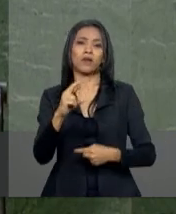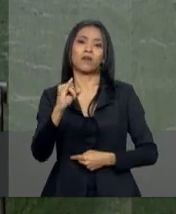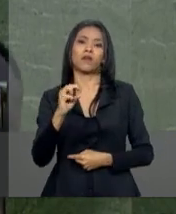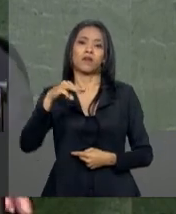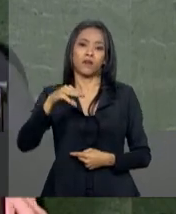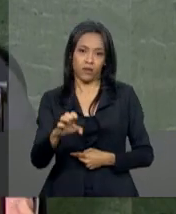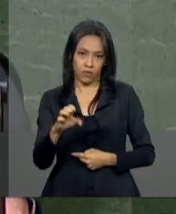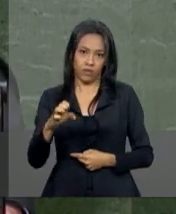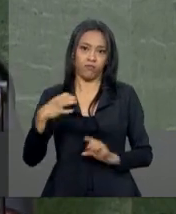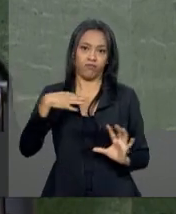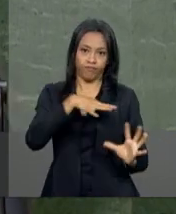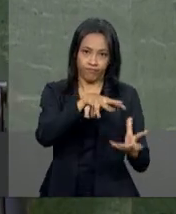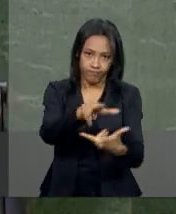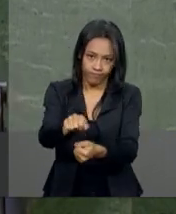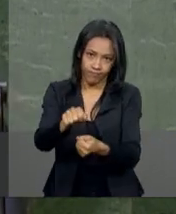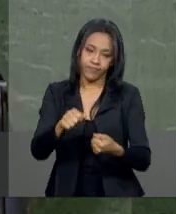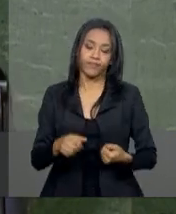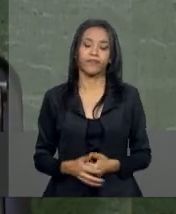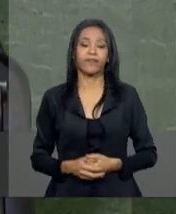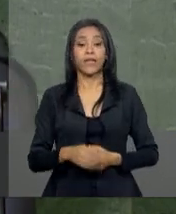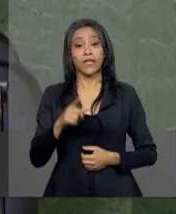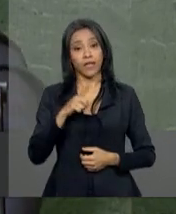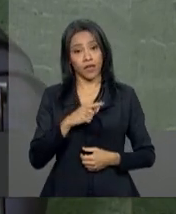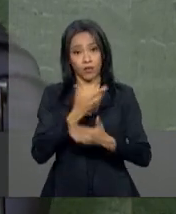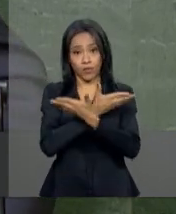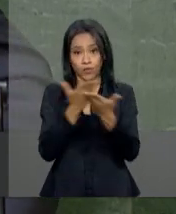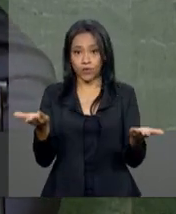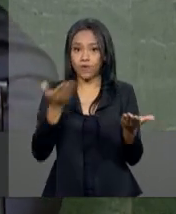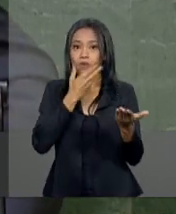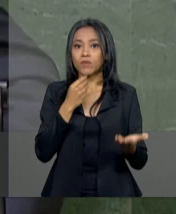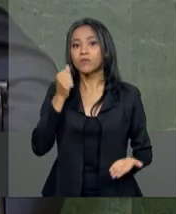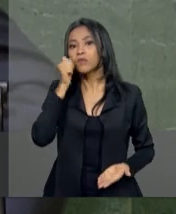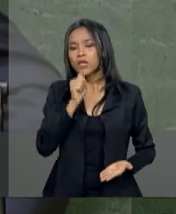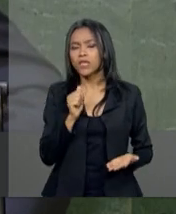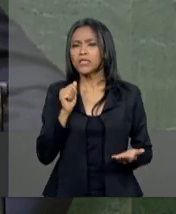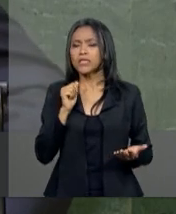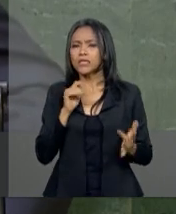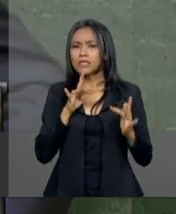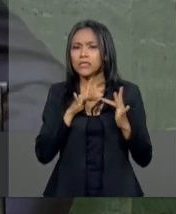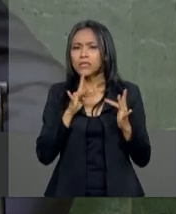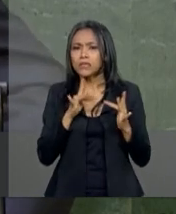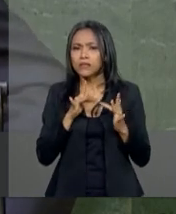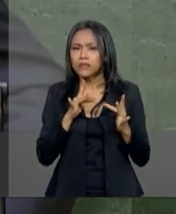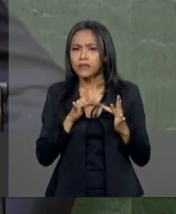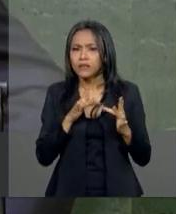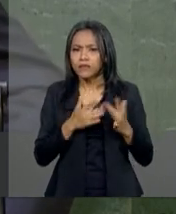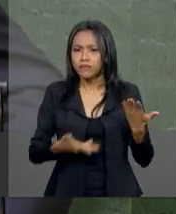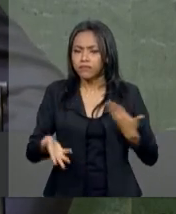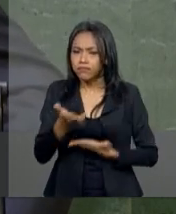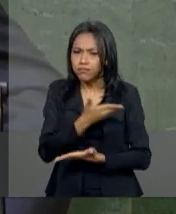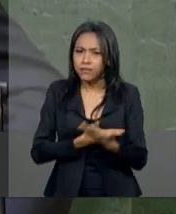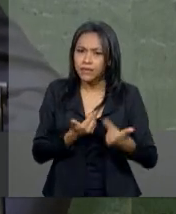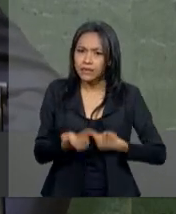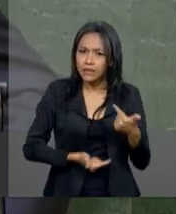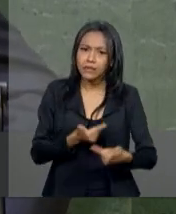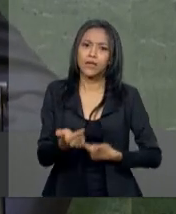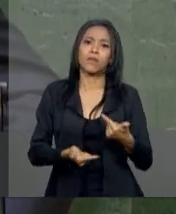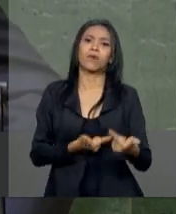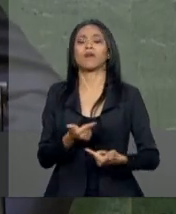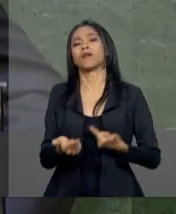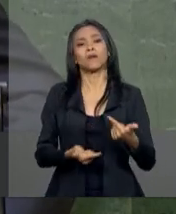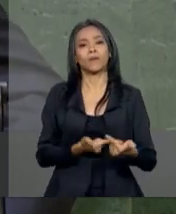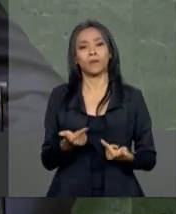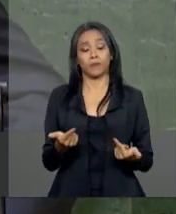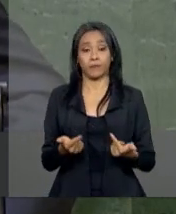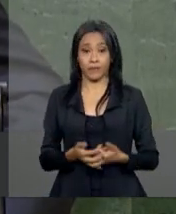temos senhoras e senhores que permanecer coesos em torno desta obra coletiva quer ver o